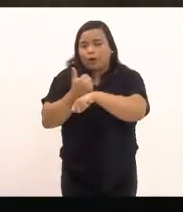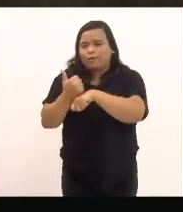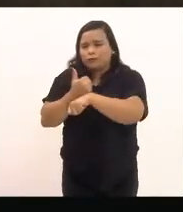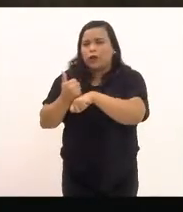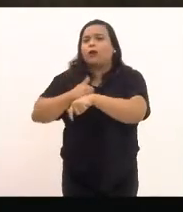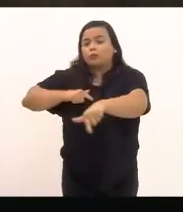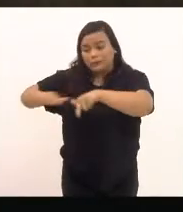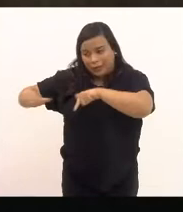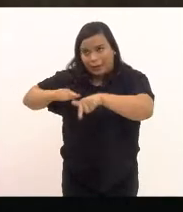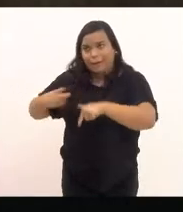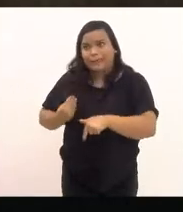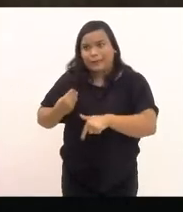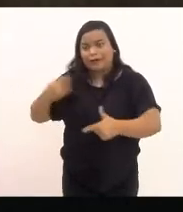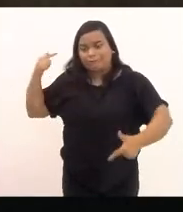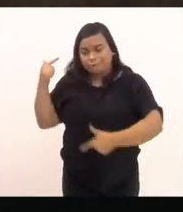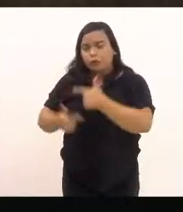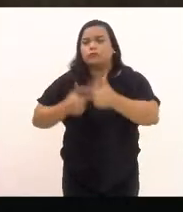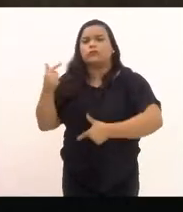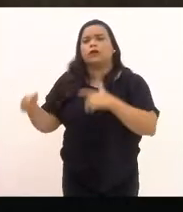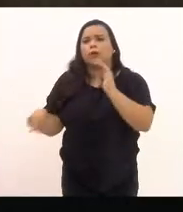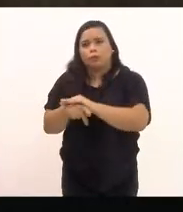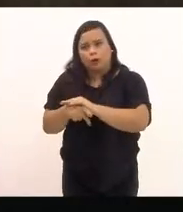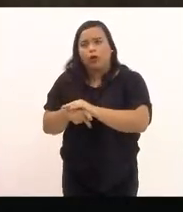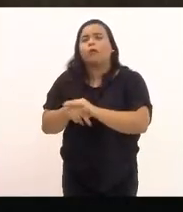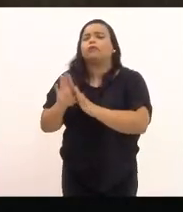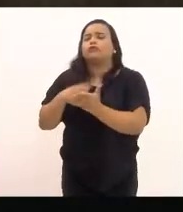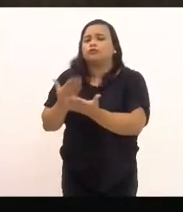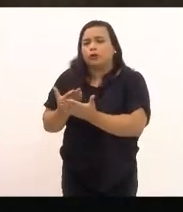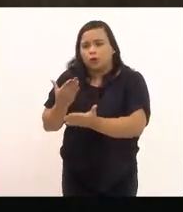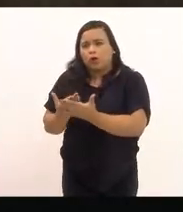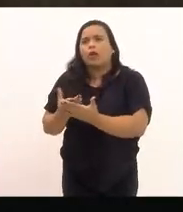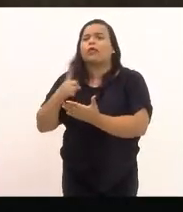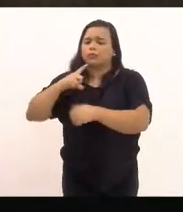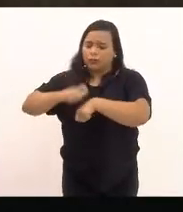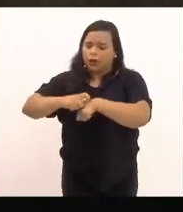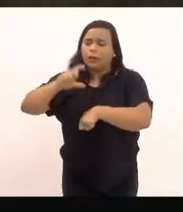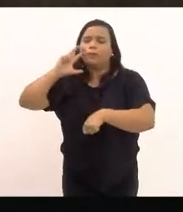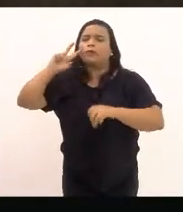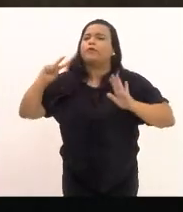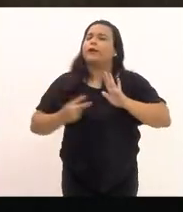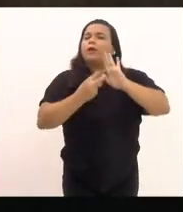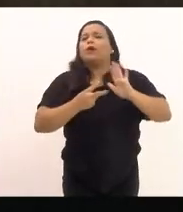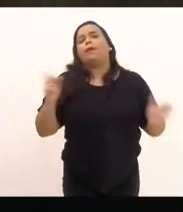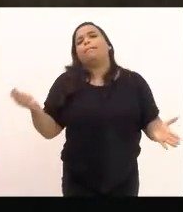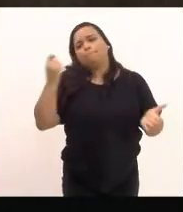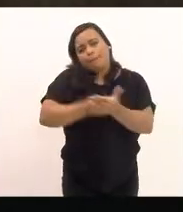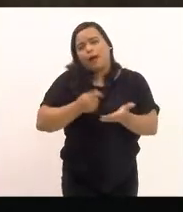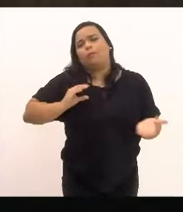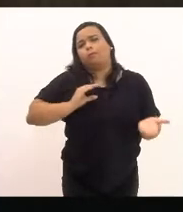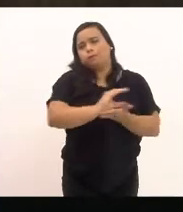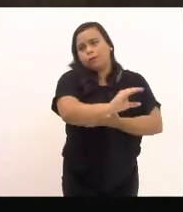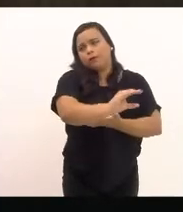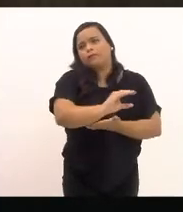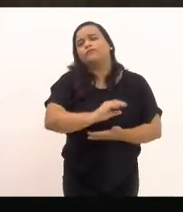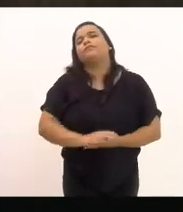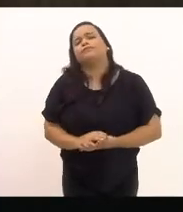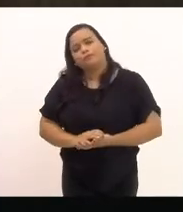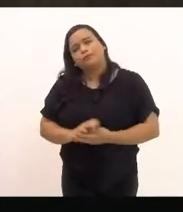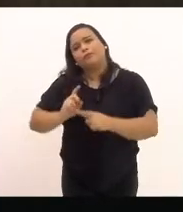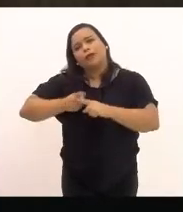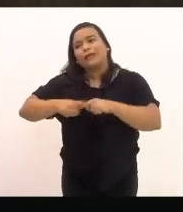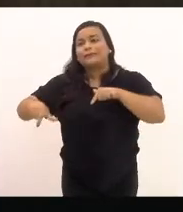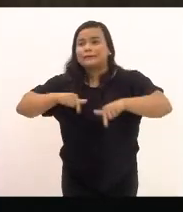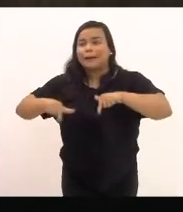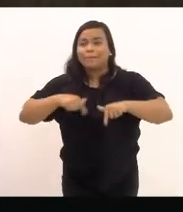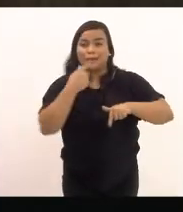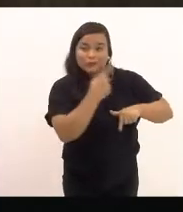exercício de funções dirigentes na escola, tenham esse tempo reconhecido para efeito de pagamento de gratificação. Porque o trabalho que eles